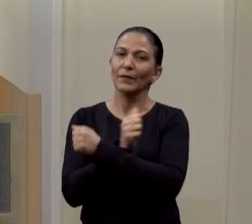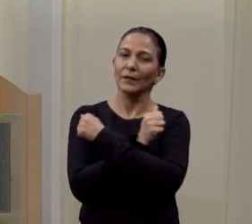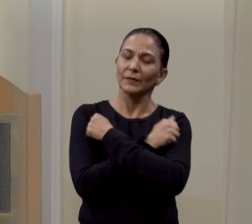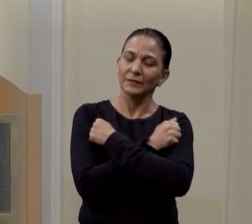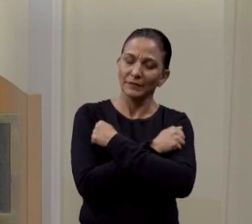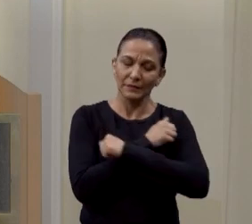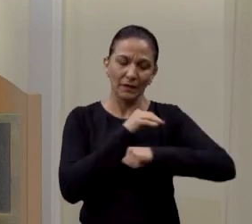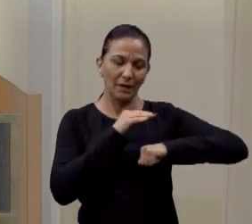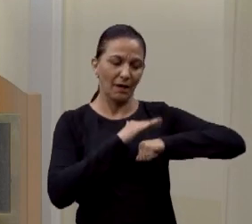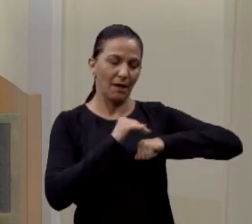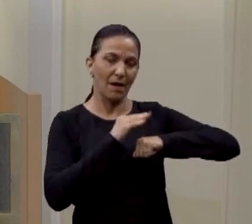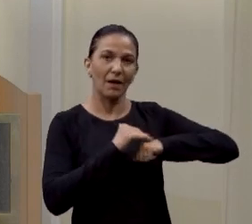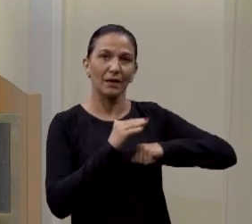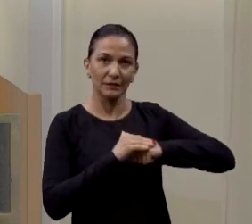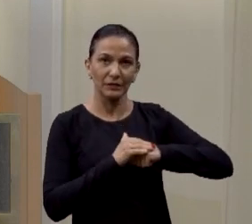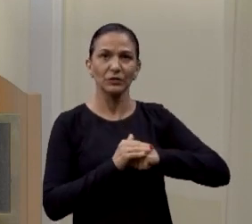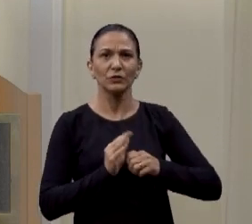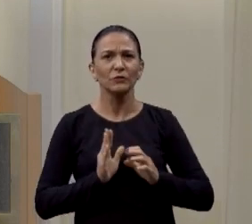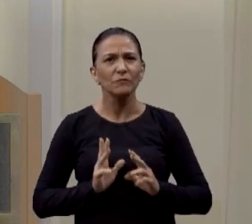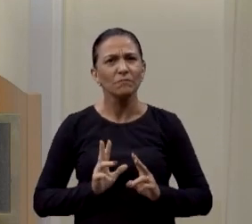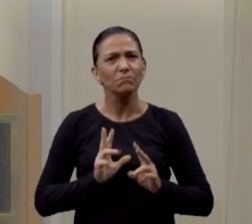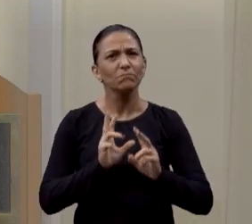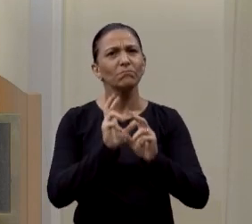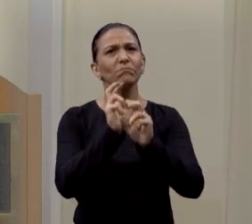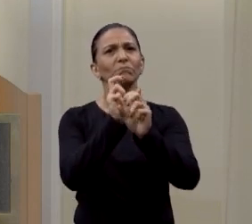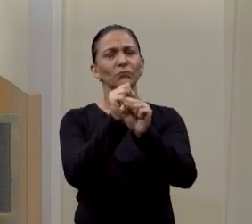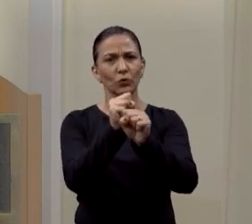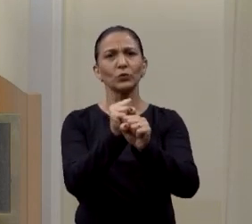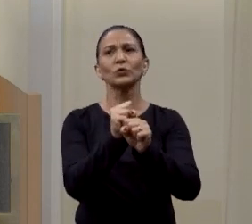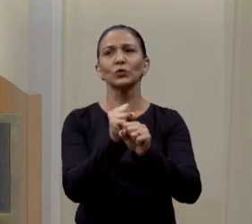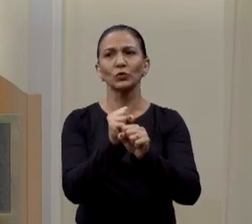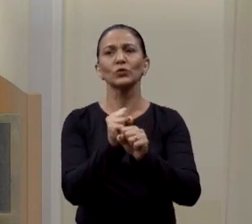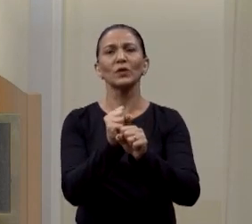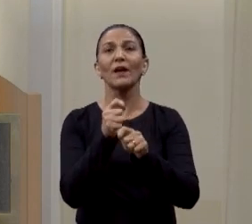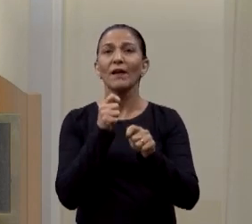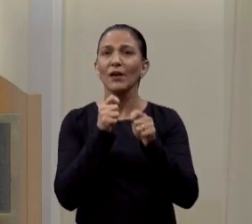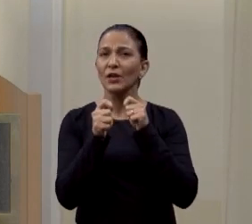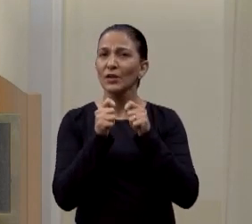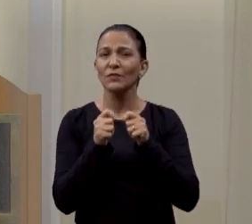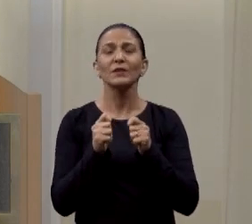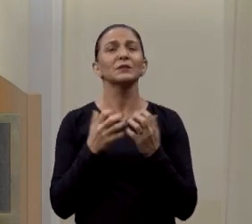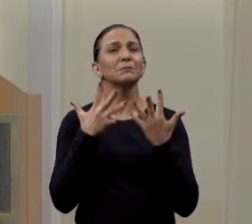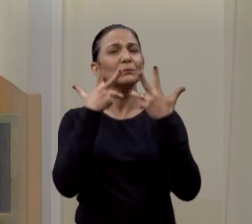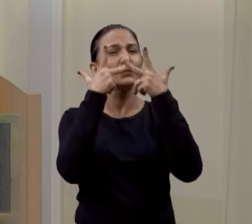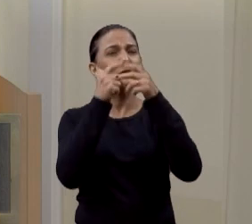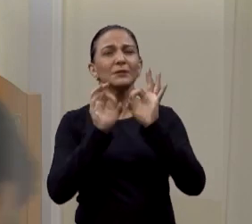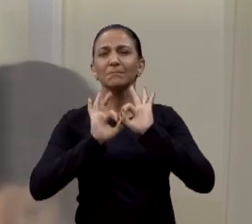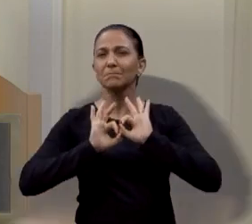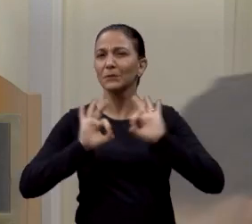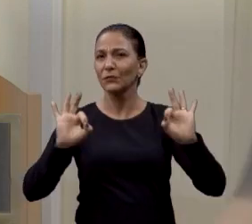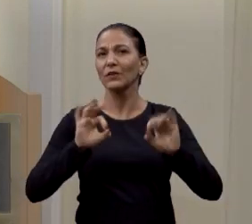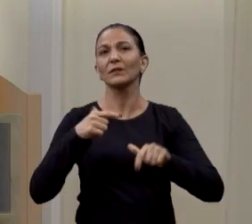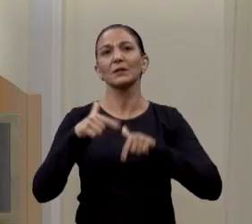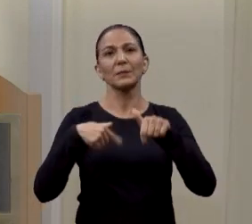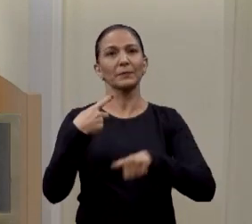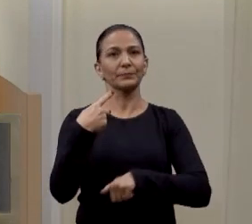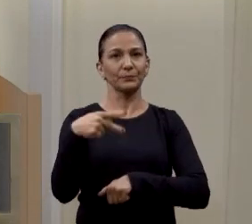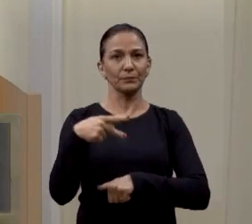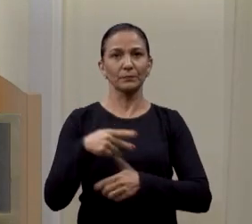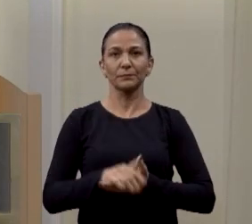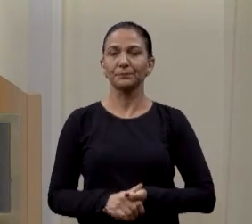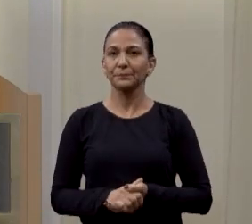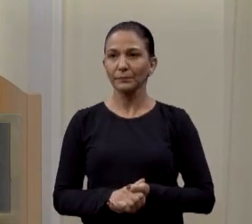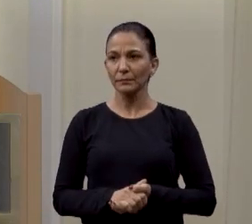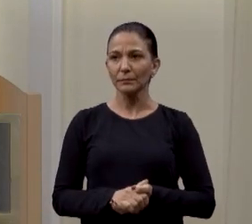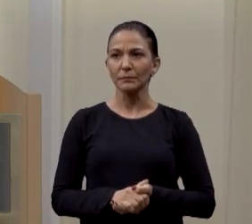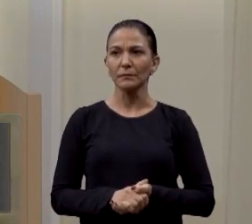afeto, meu carinho, e sigam firmes, porque o programa está bem bonito e vocês estão arrasando. Quero